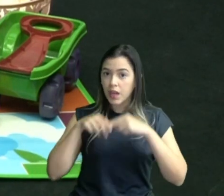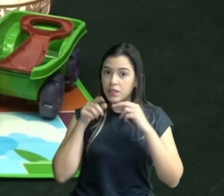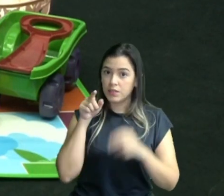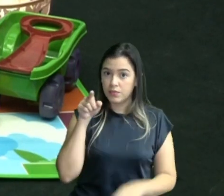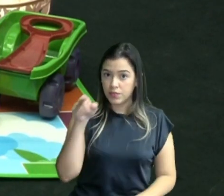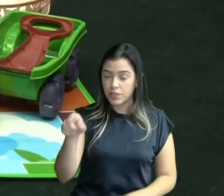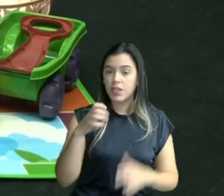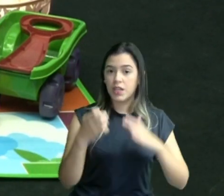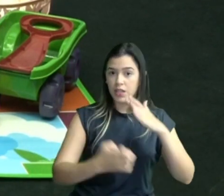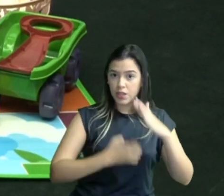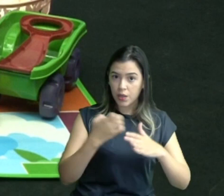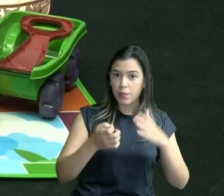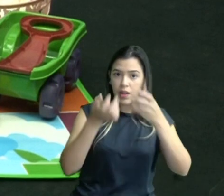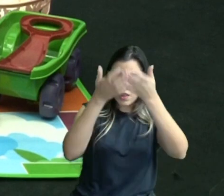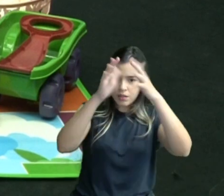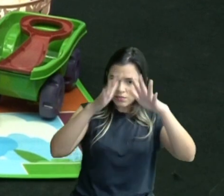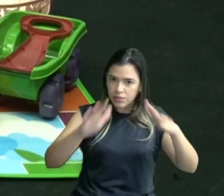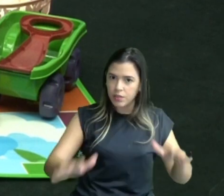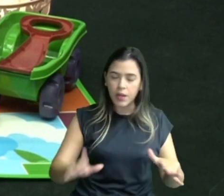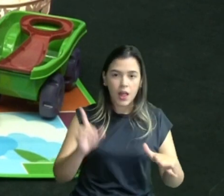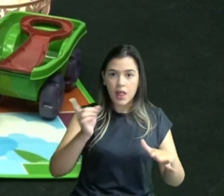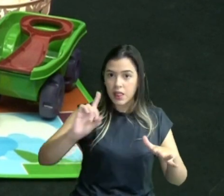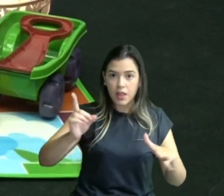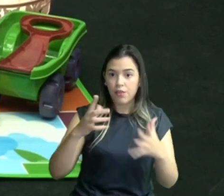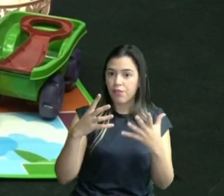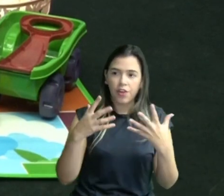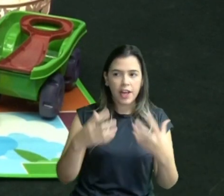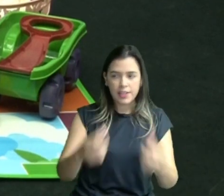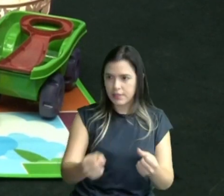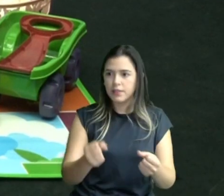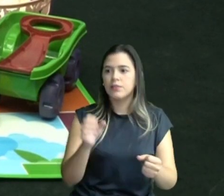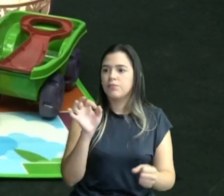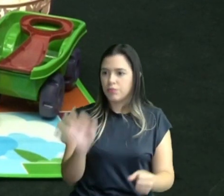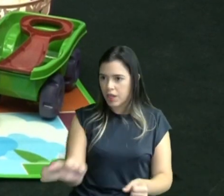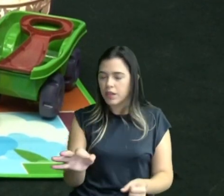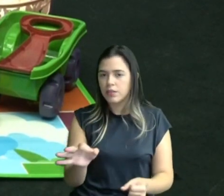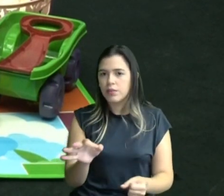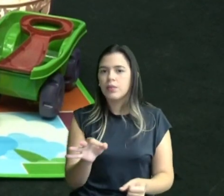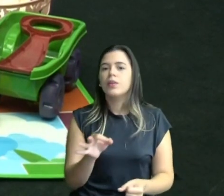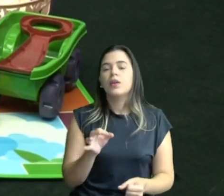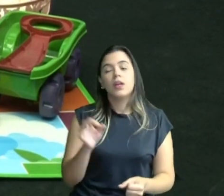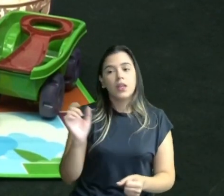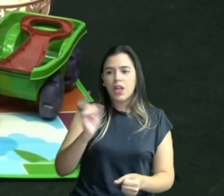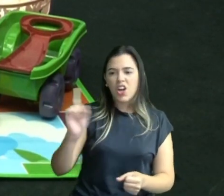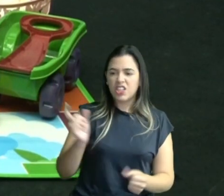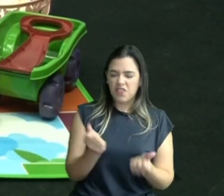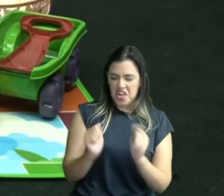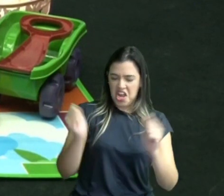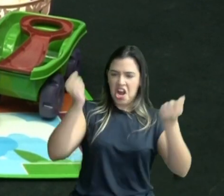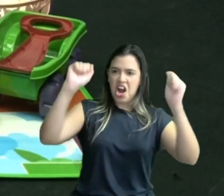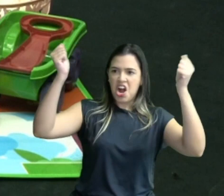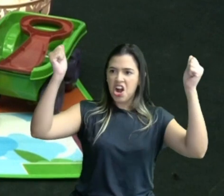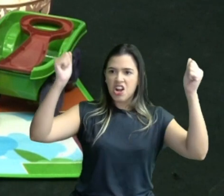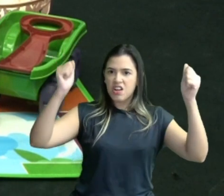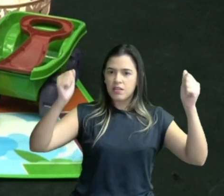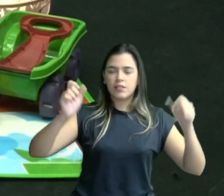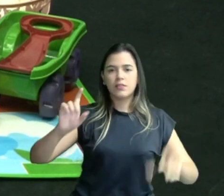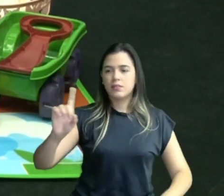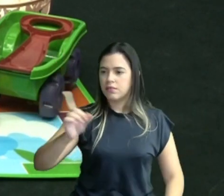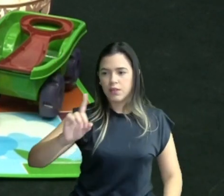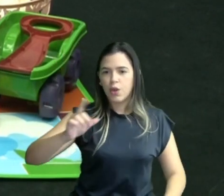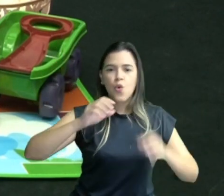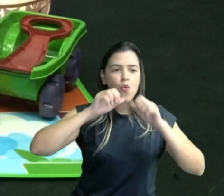participação na empresa de demolições Não foi aceita por nossos clientes e não adianta buscar e nem soltar